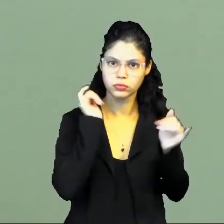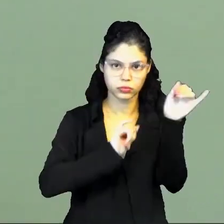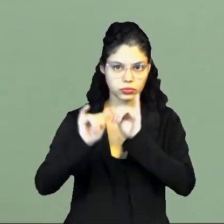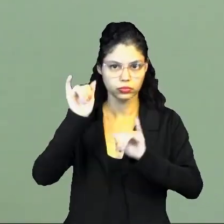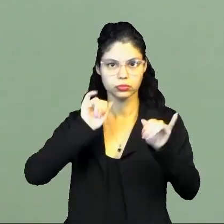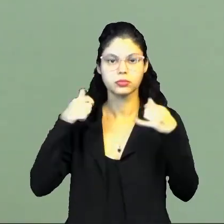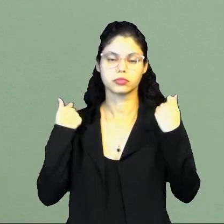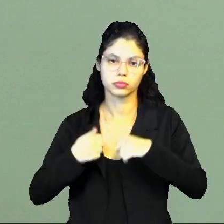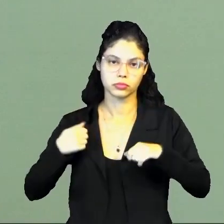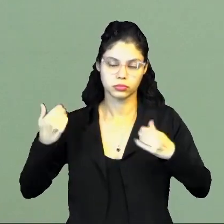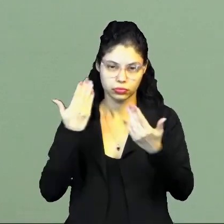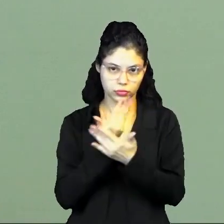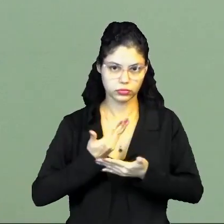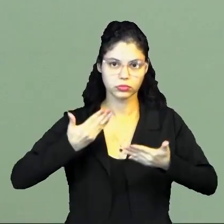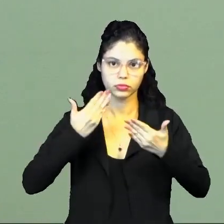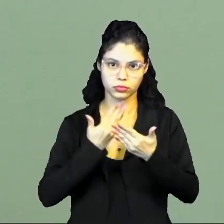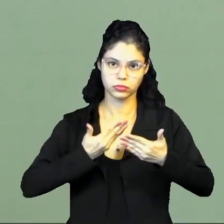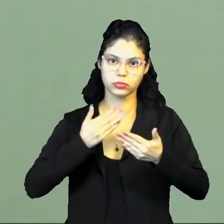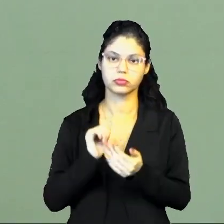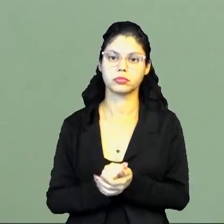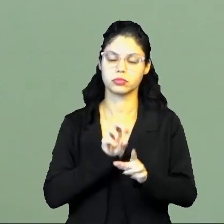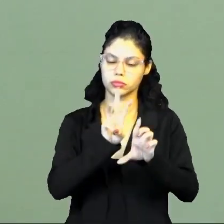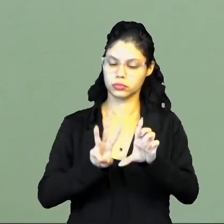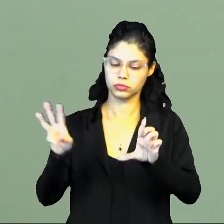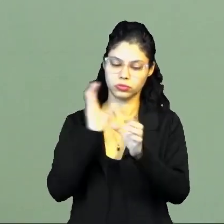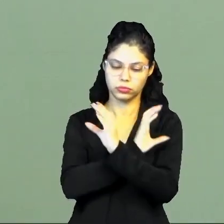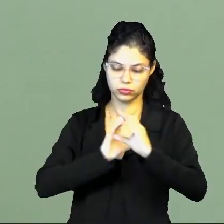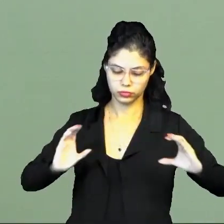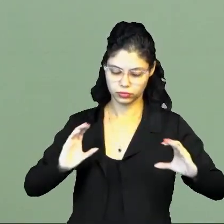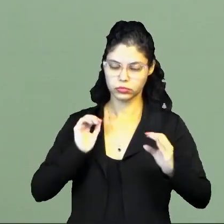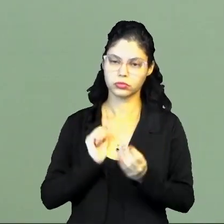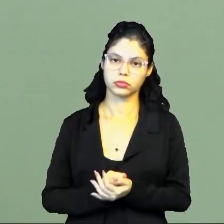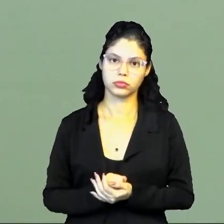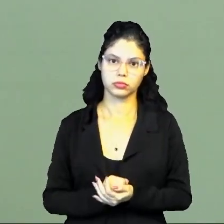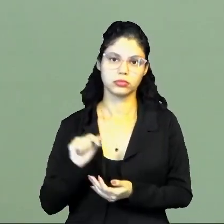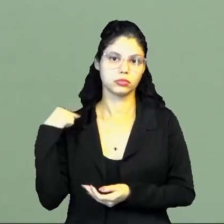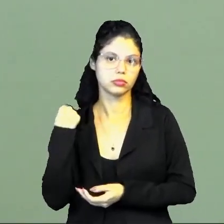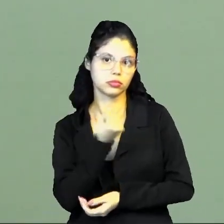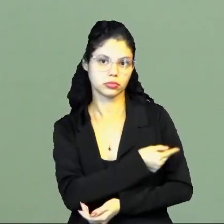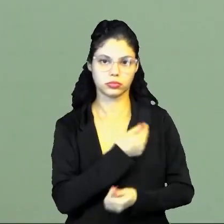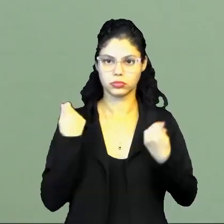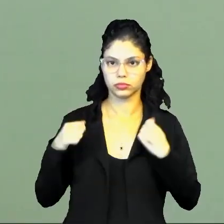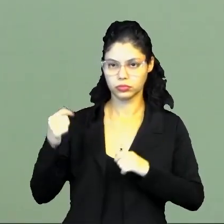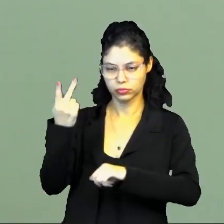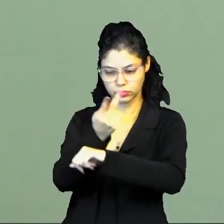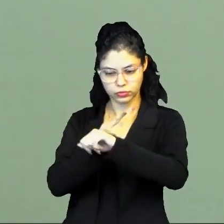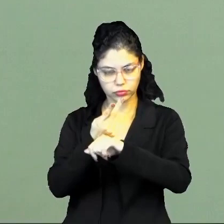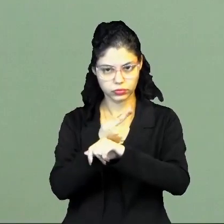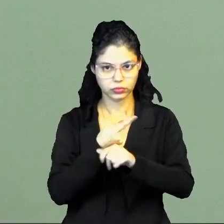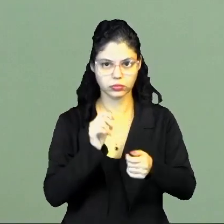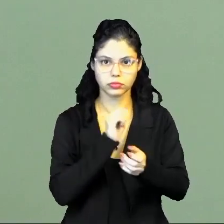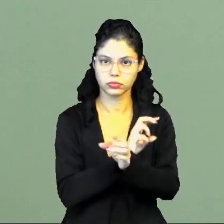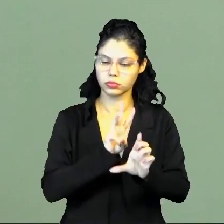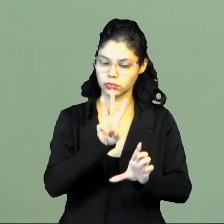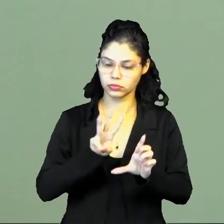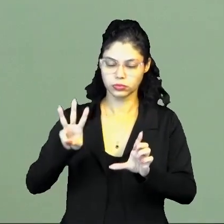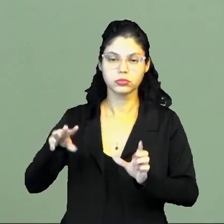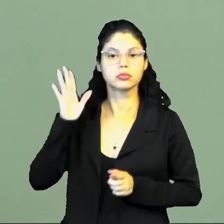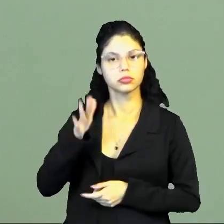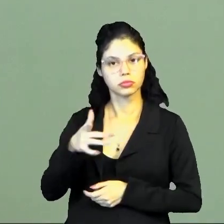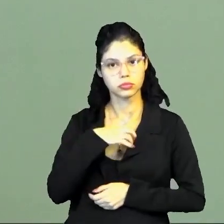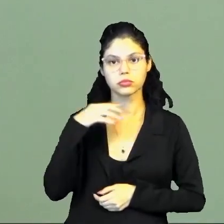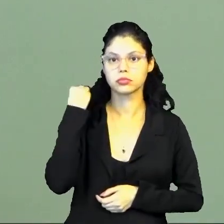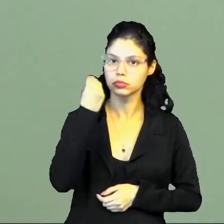então nós temos que ter esses sites de confiança, Então nós devemos procurar por sites ali que tem já